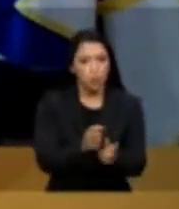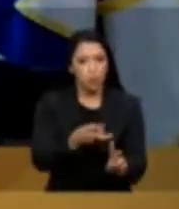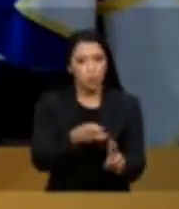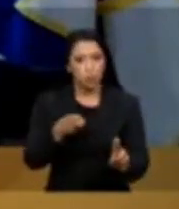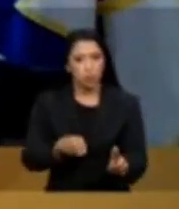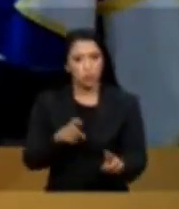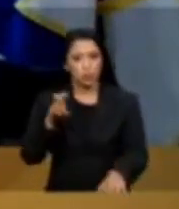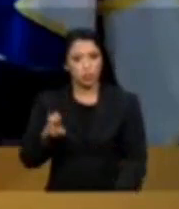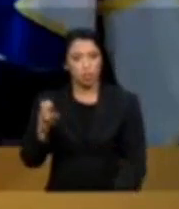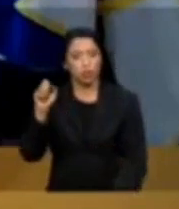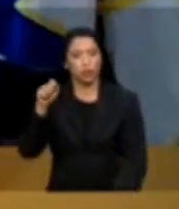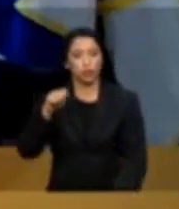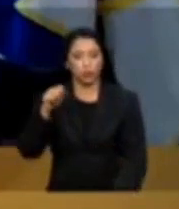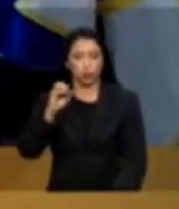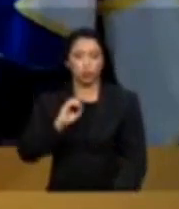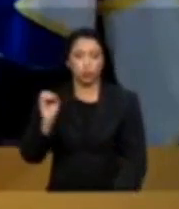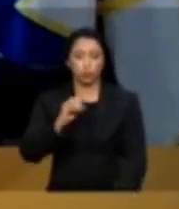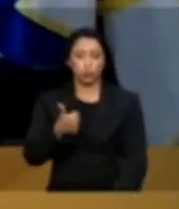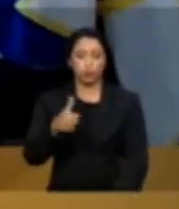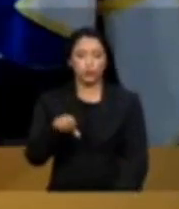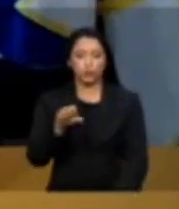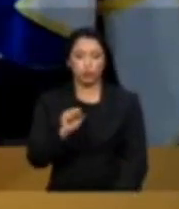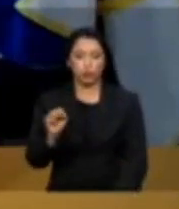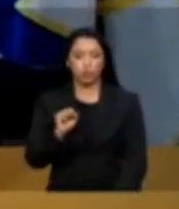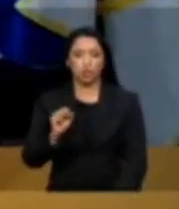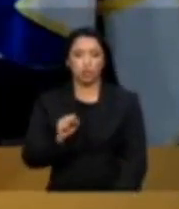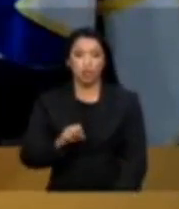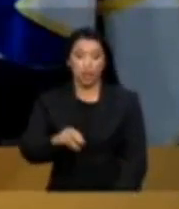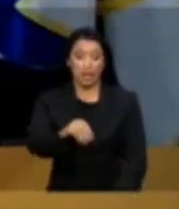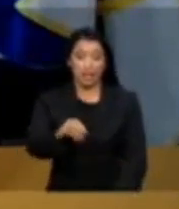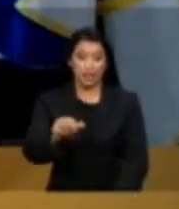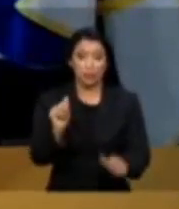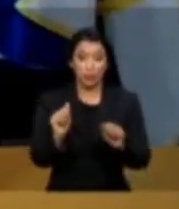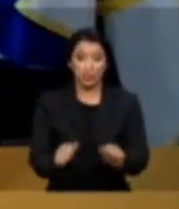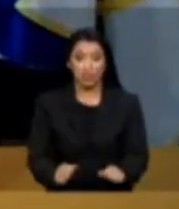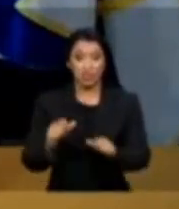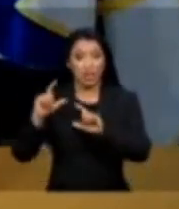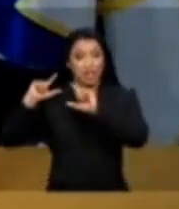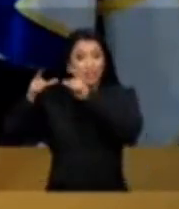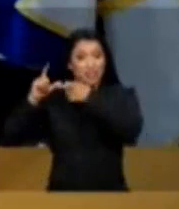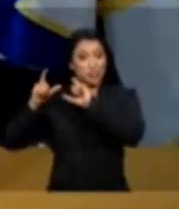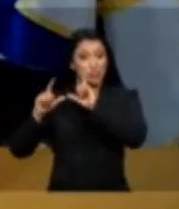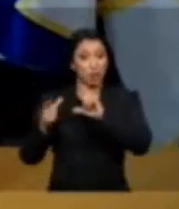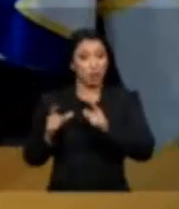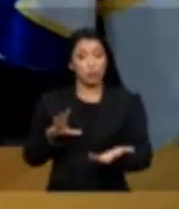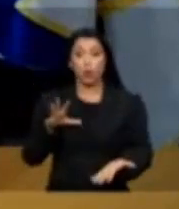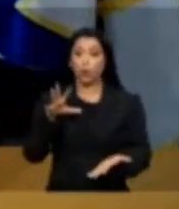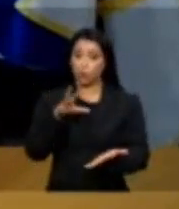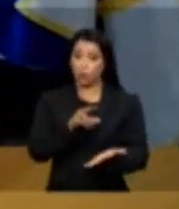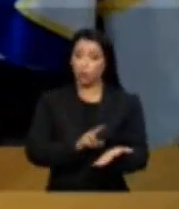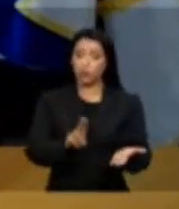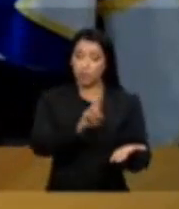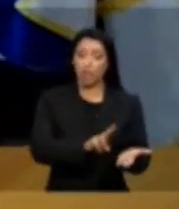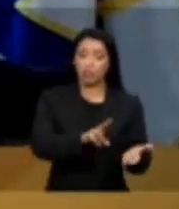5 de outubro de 88, a terra poderá ser considerada como tradicionalmente ocupada por eles.